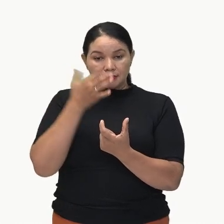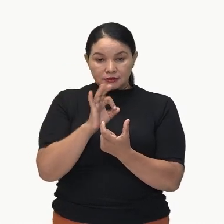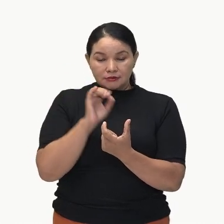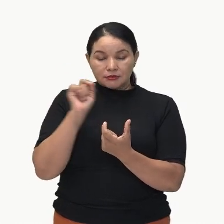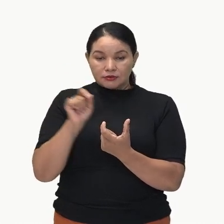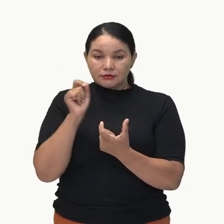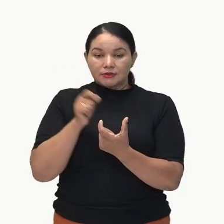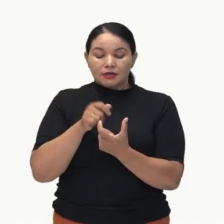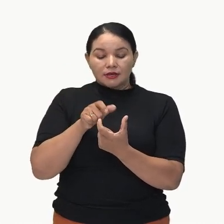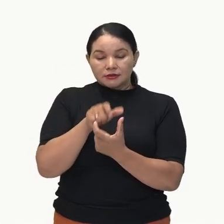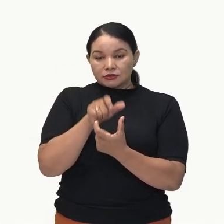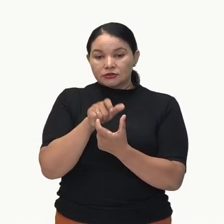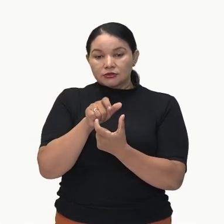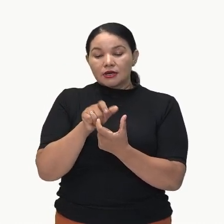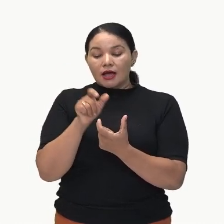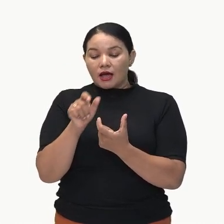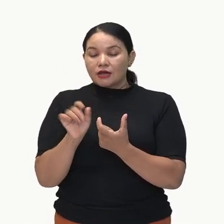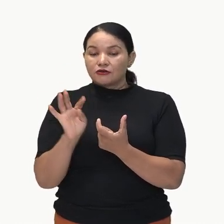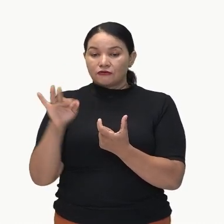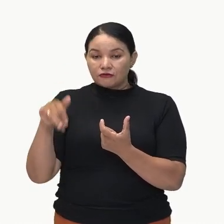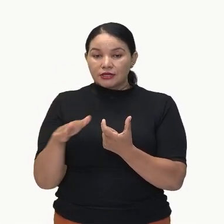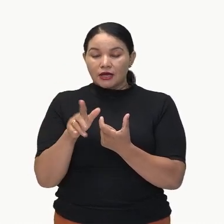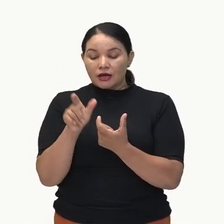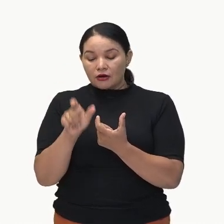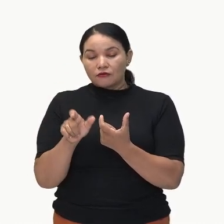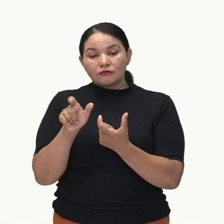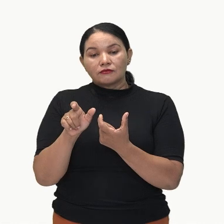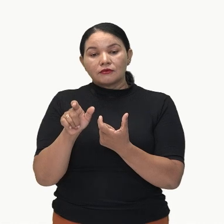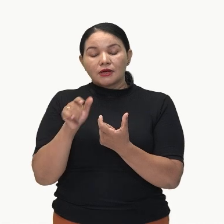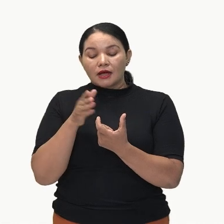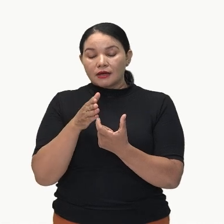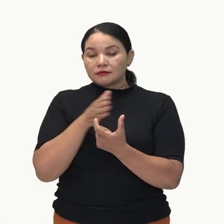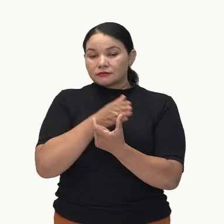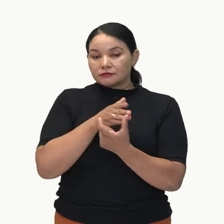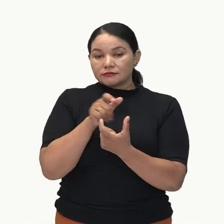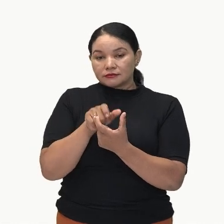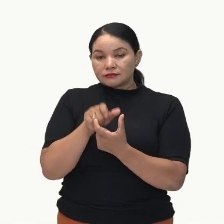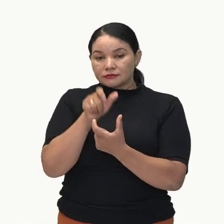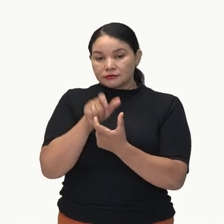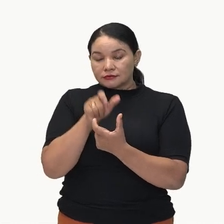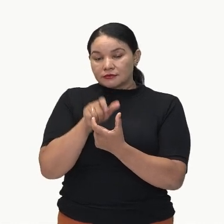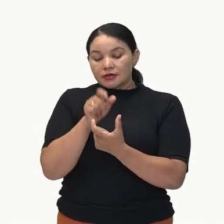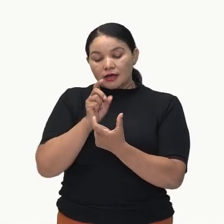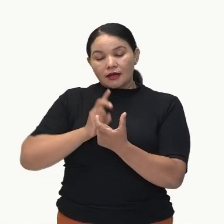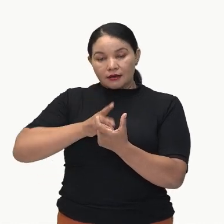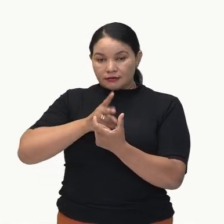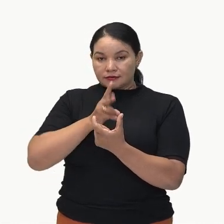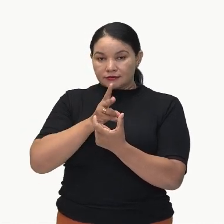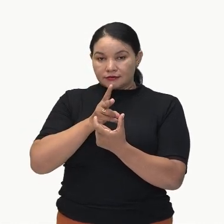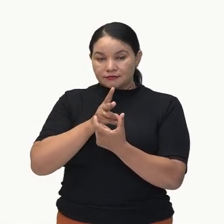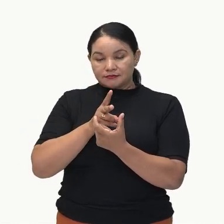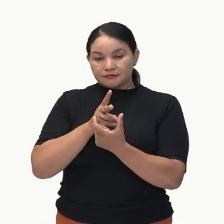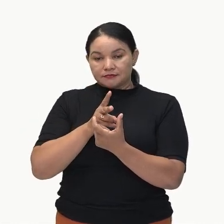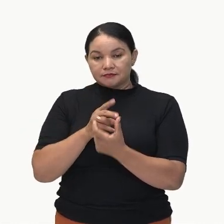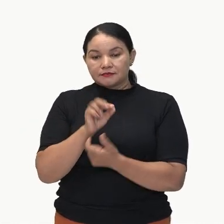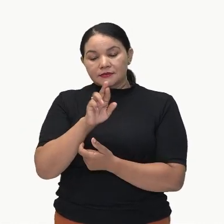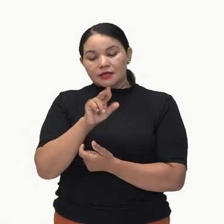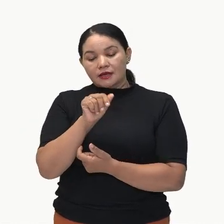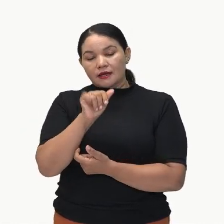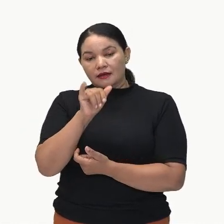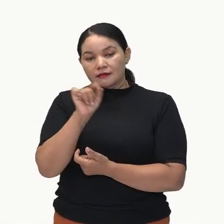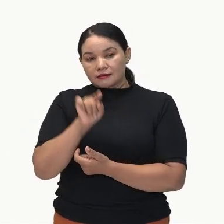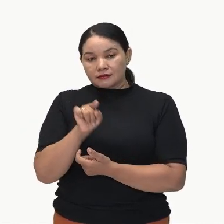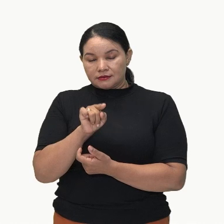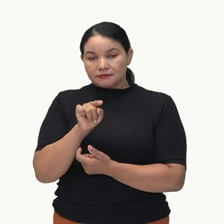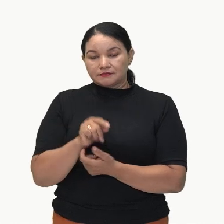tiro a terminação, né, teoricamente sobra para mim a raiz desse verbo. Mas quando